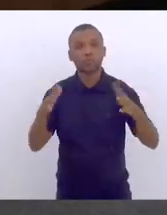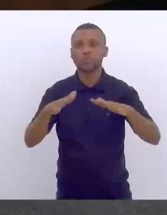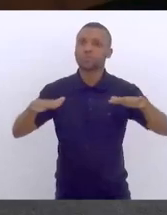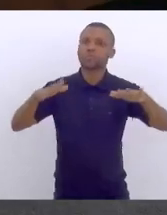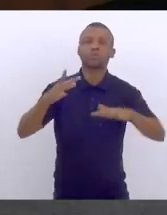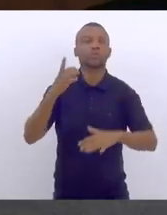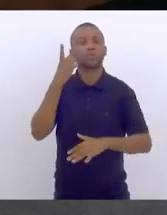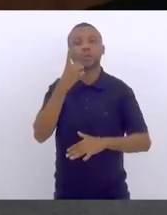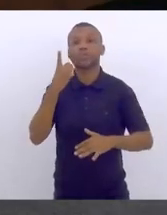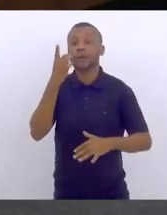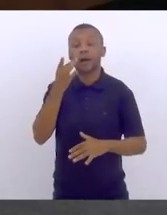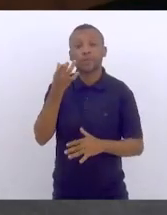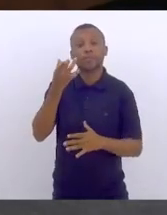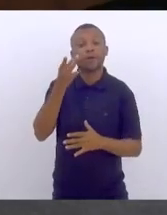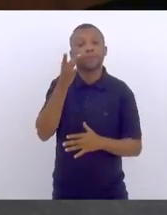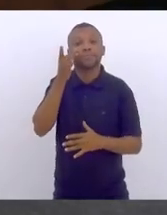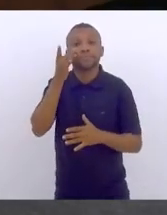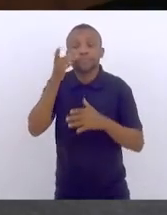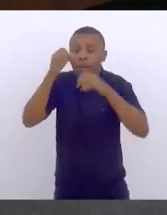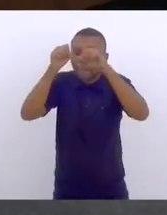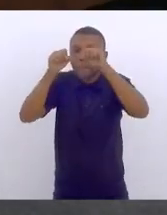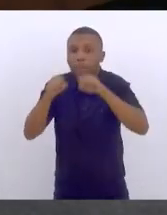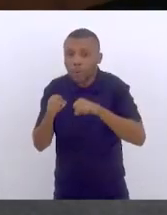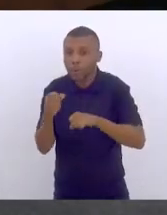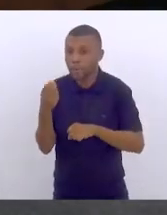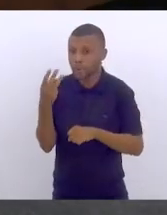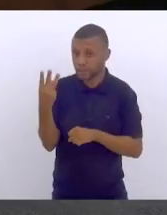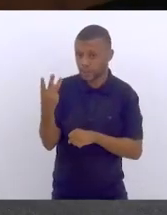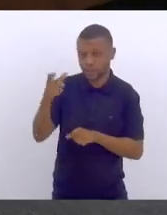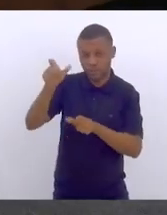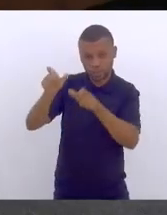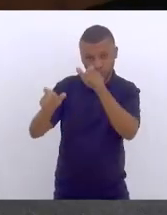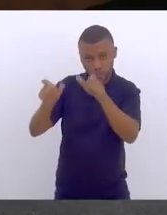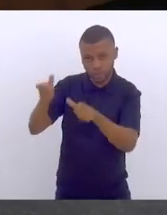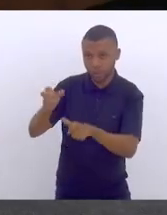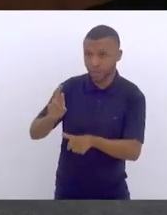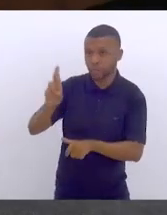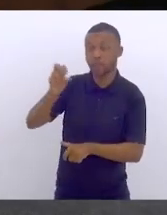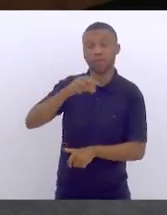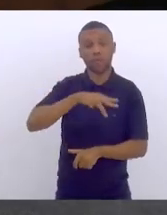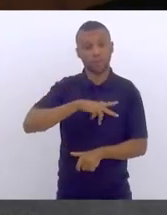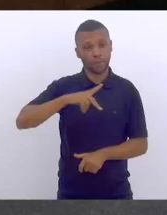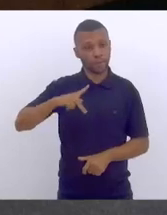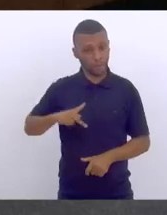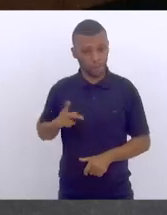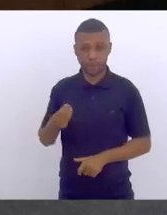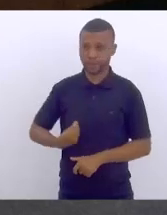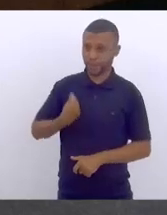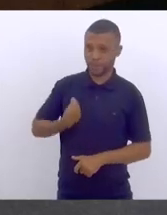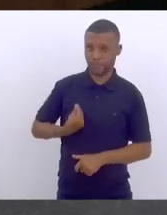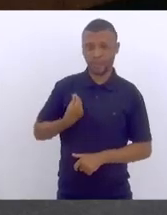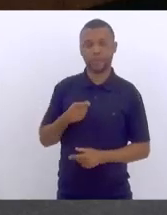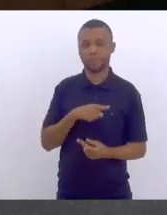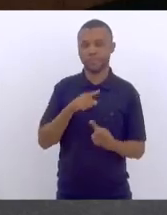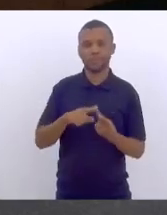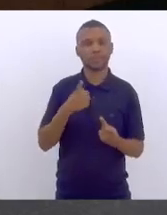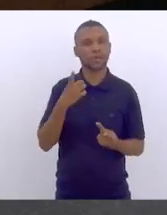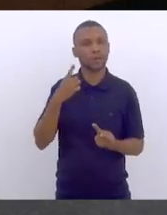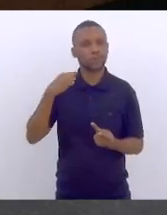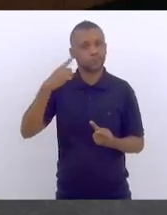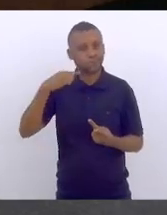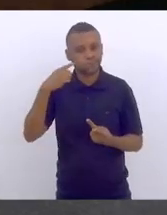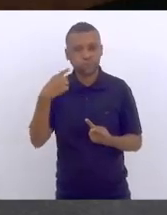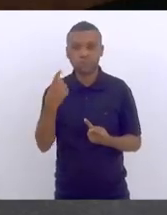foi presenciado por 3 membros do Ministério Público, que estavam aqui presentes, pelo advogado da